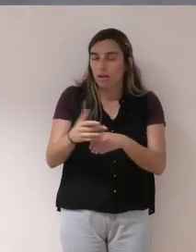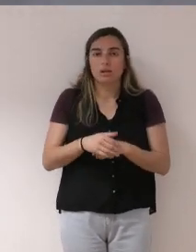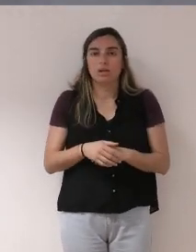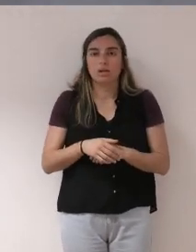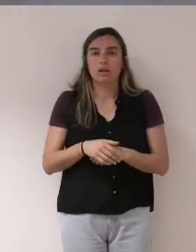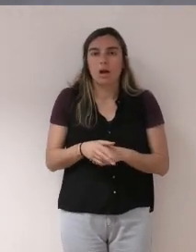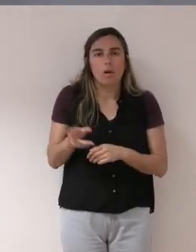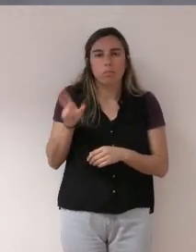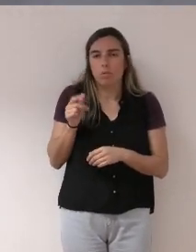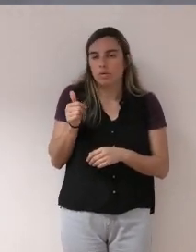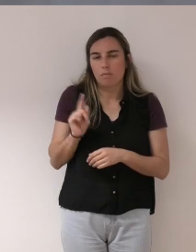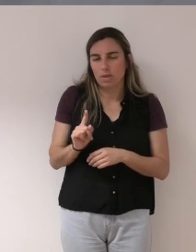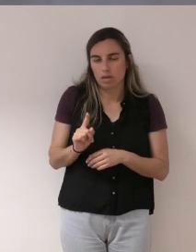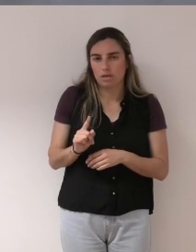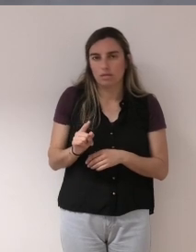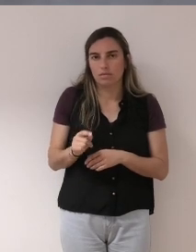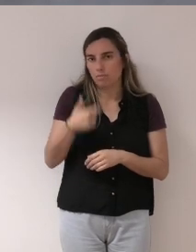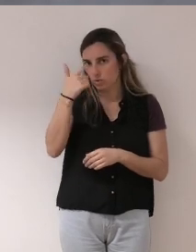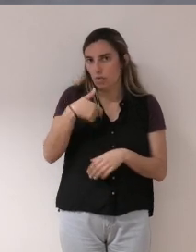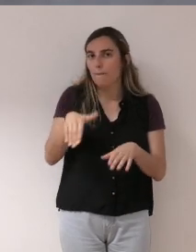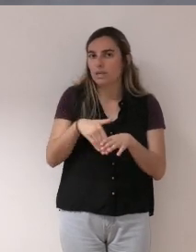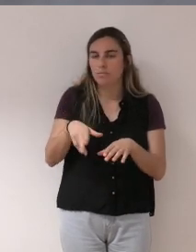O privilégio de escrever.